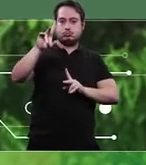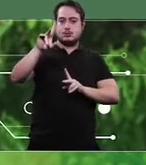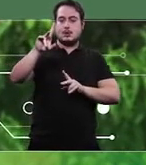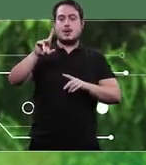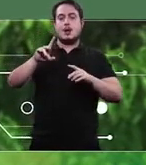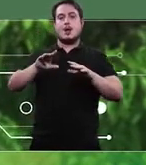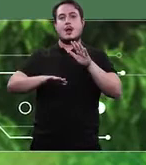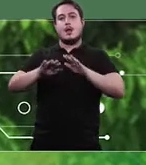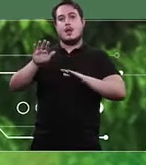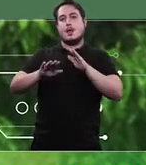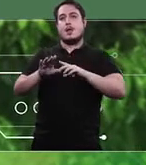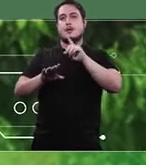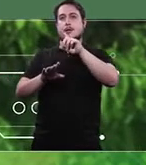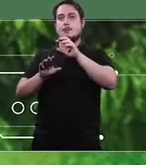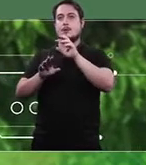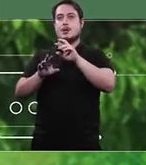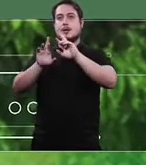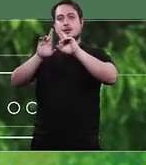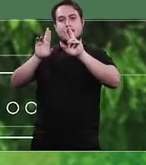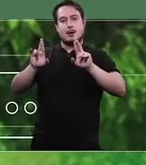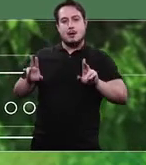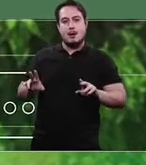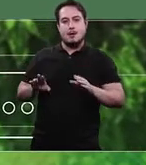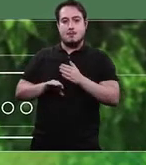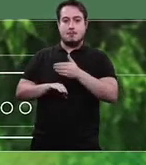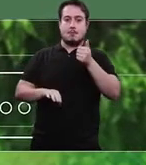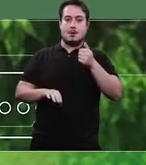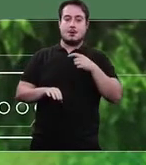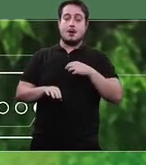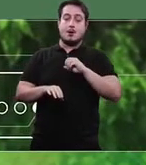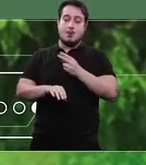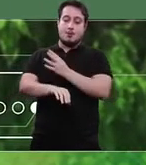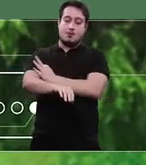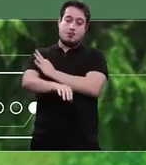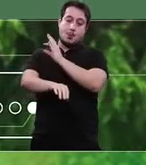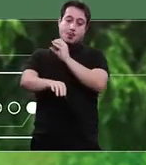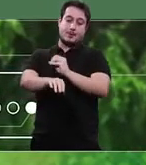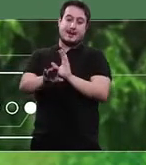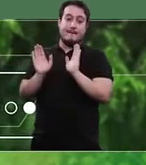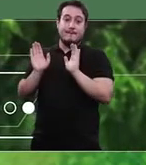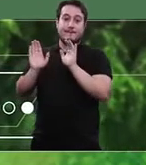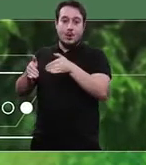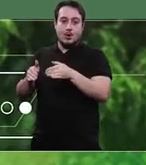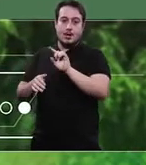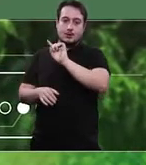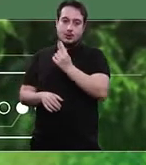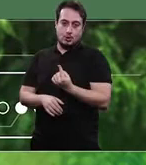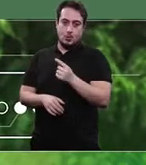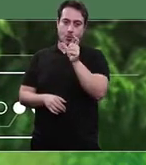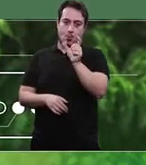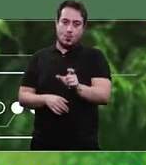uma diversificação maior e outros estados, como por exemplo o caso do Tocantins, que são muito concentrados ainda